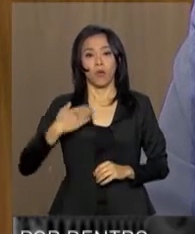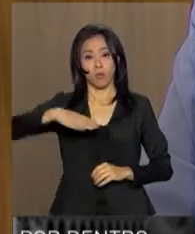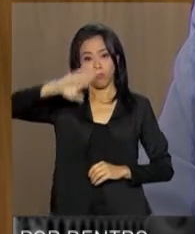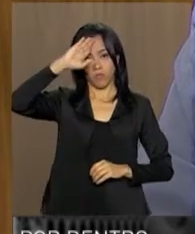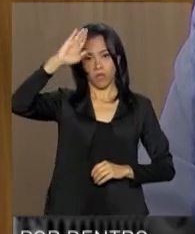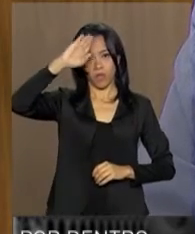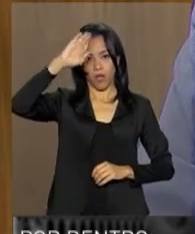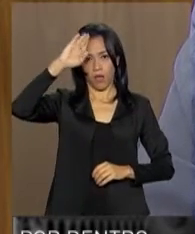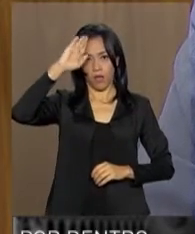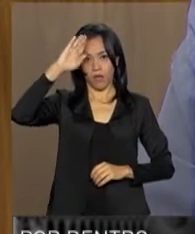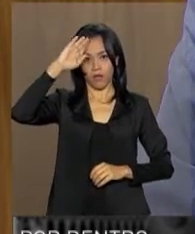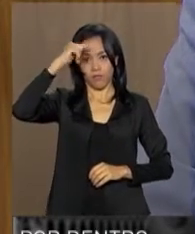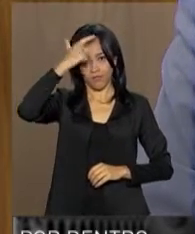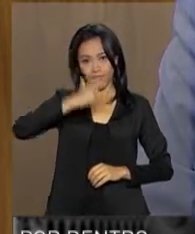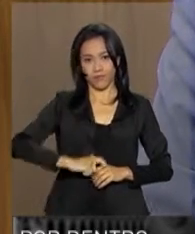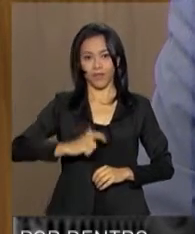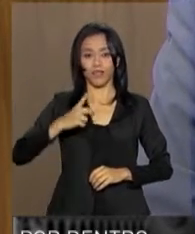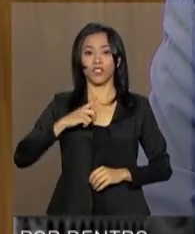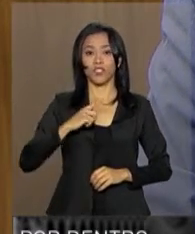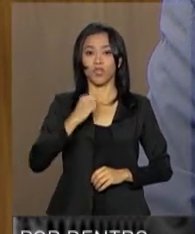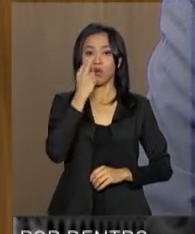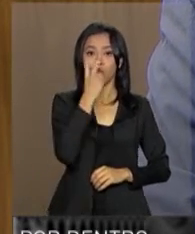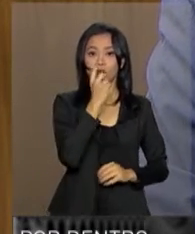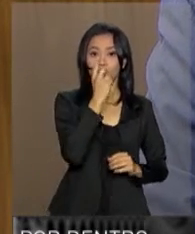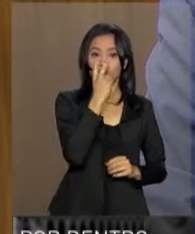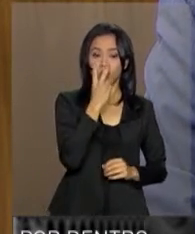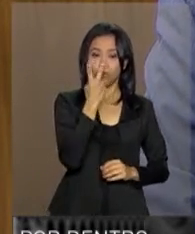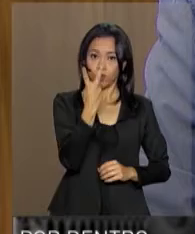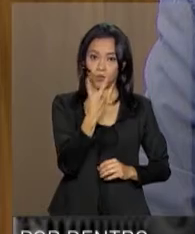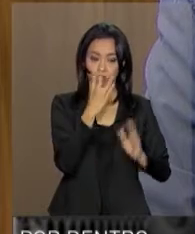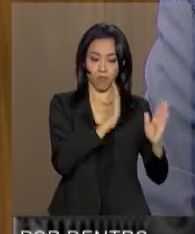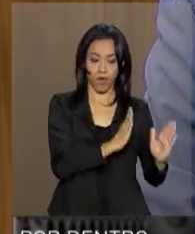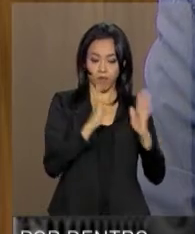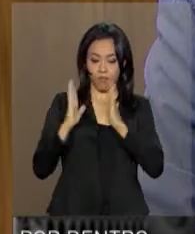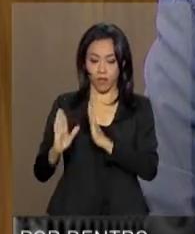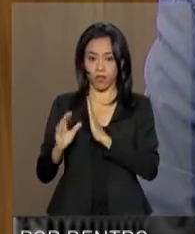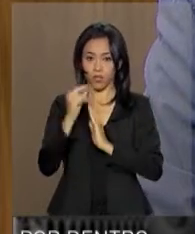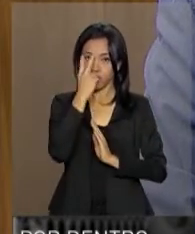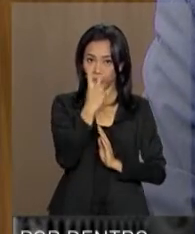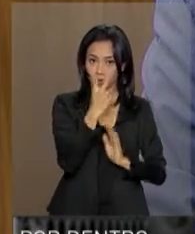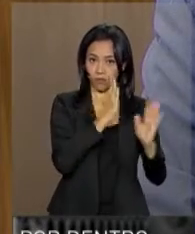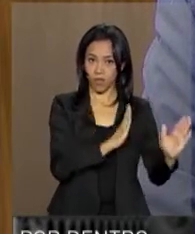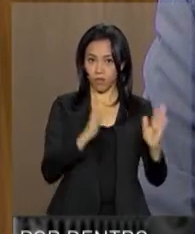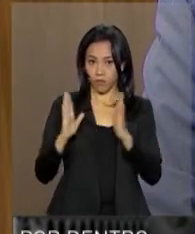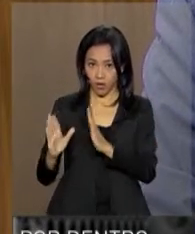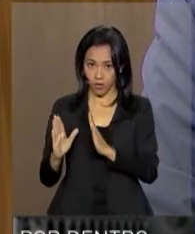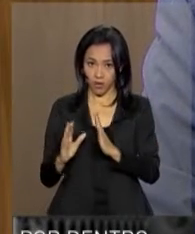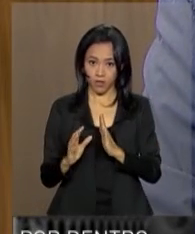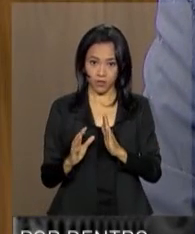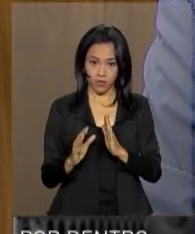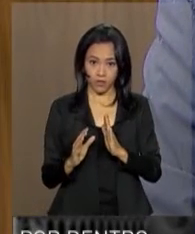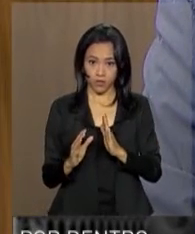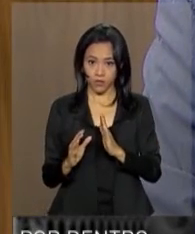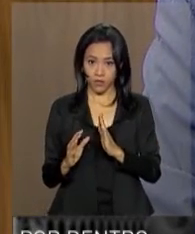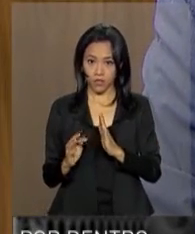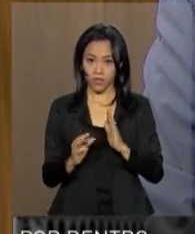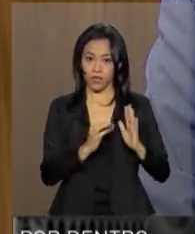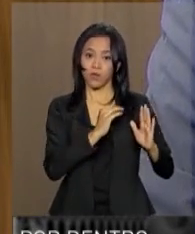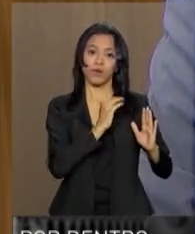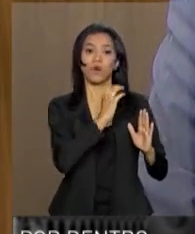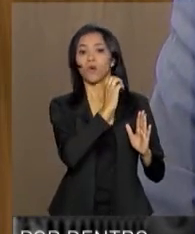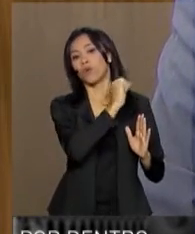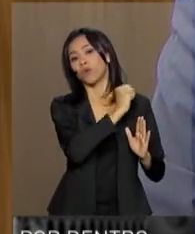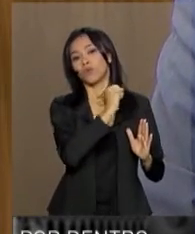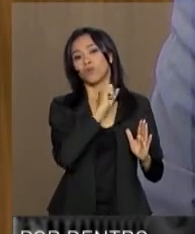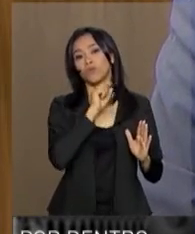em que ele previa duas fases a primeira fase e só alcançam 1,8 milhão um milhão de jovens todos